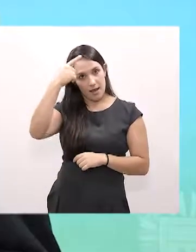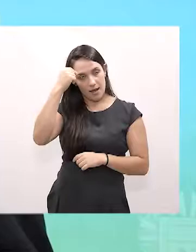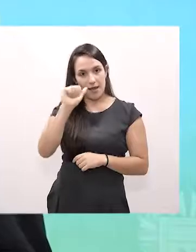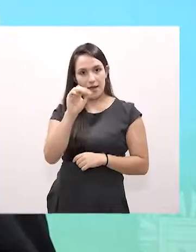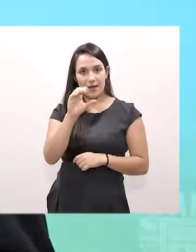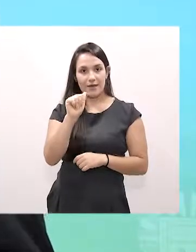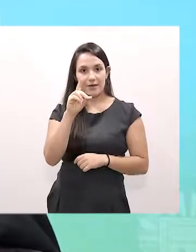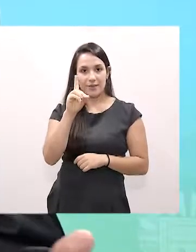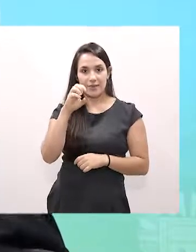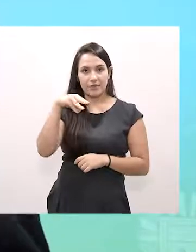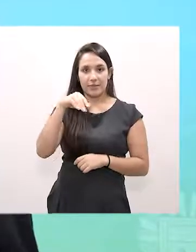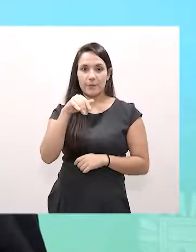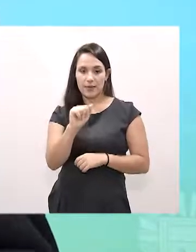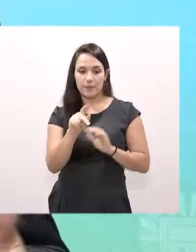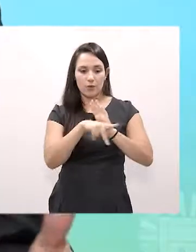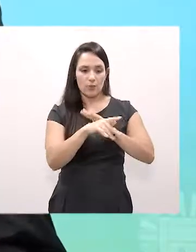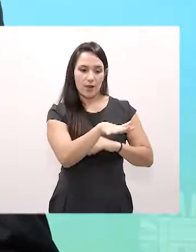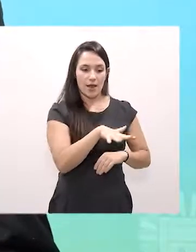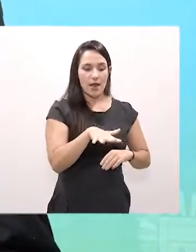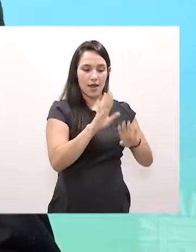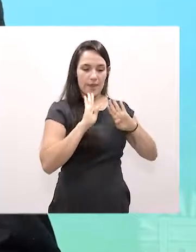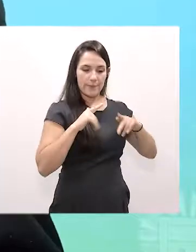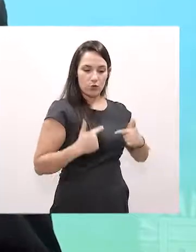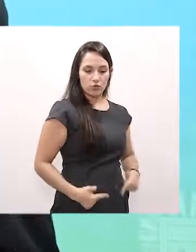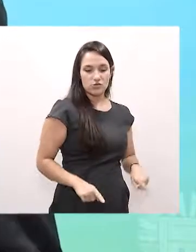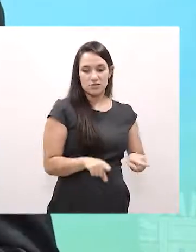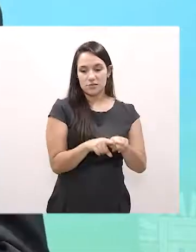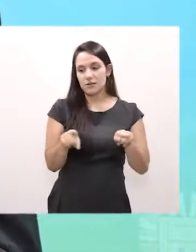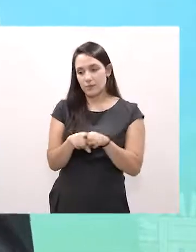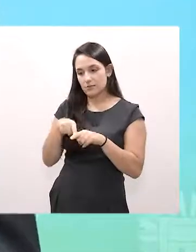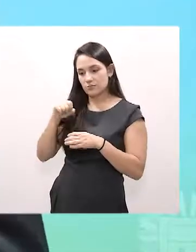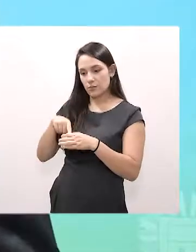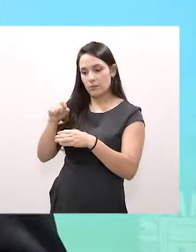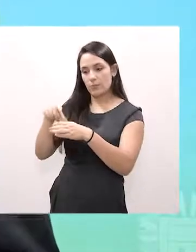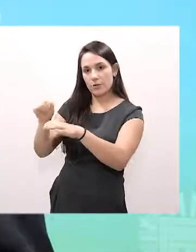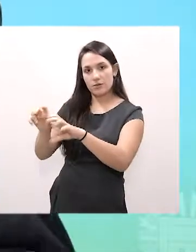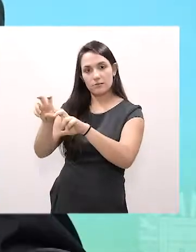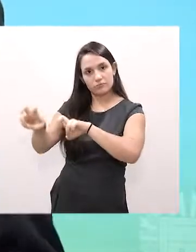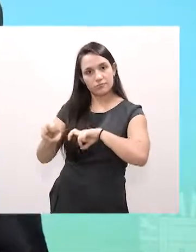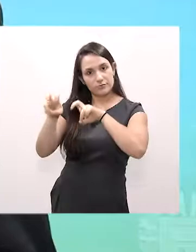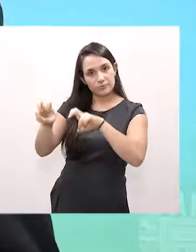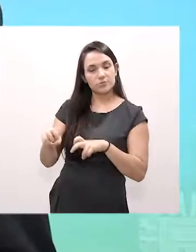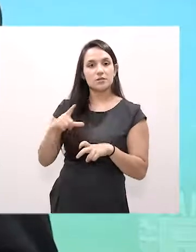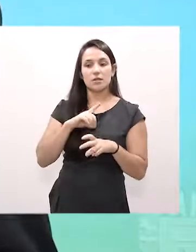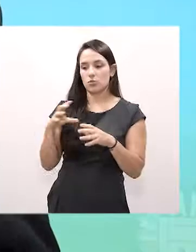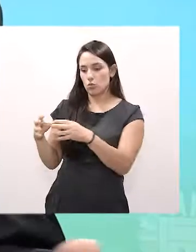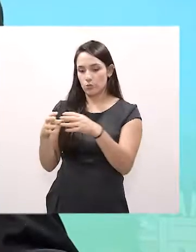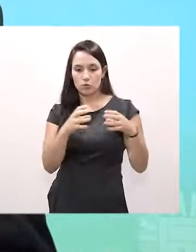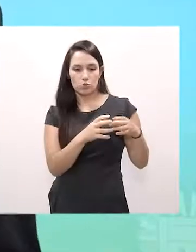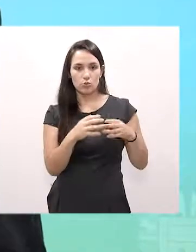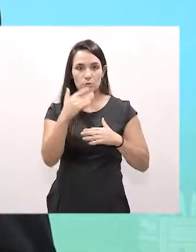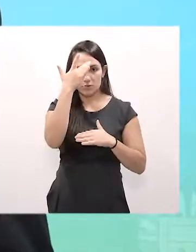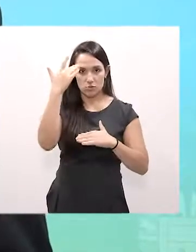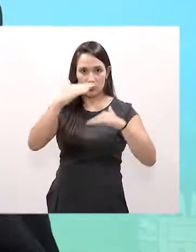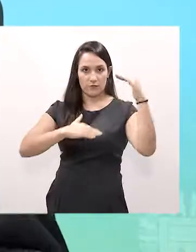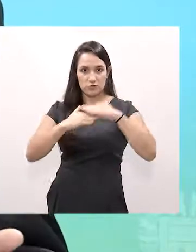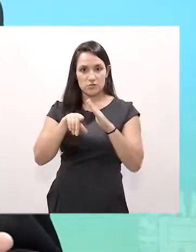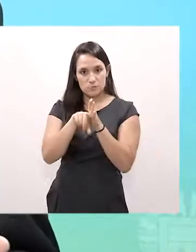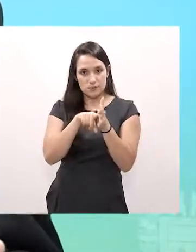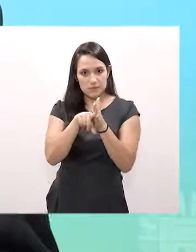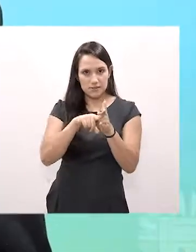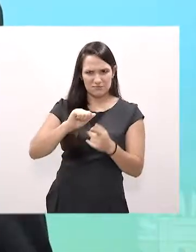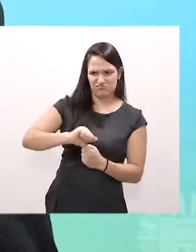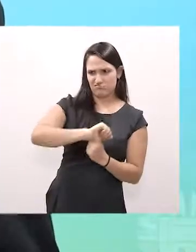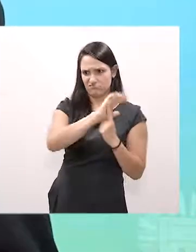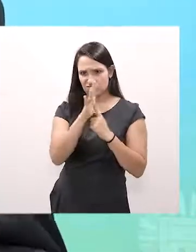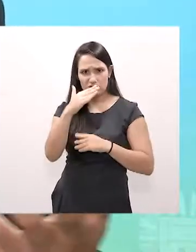academia, ela, seja na área das biológicas, seja na área das agrárias, ela trabalha com um conjunto de pesquisadores de